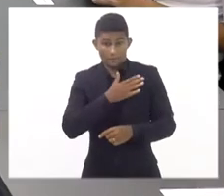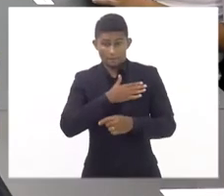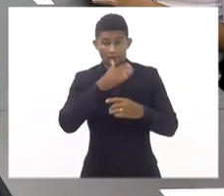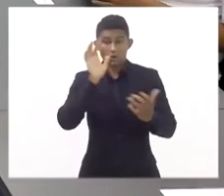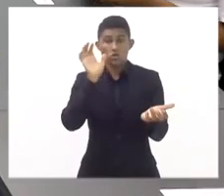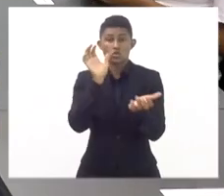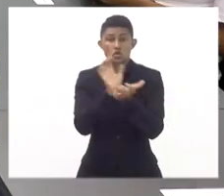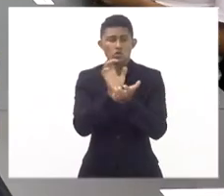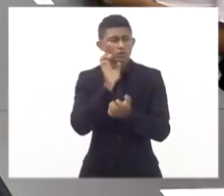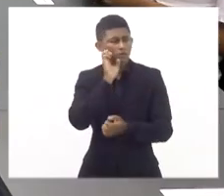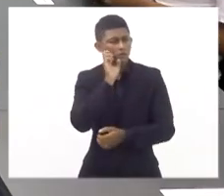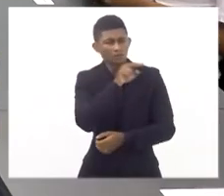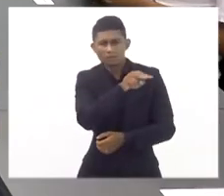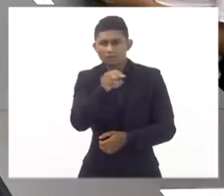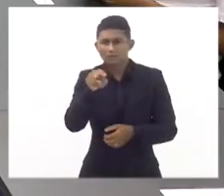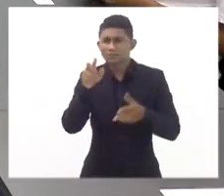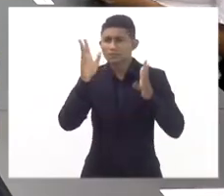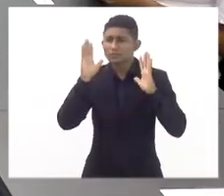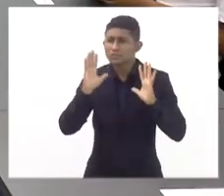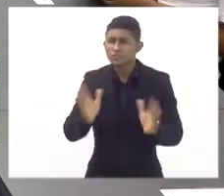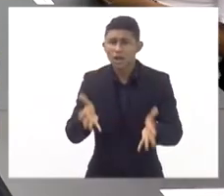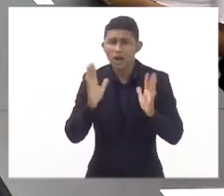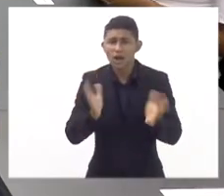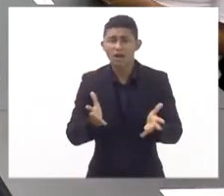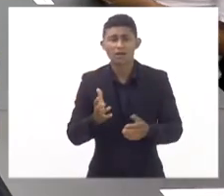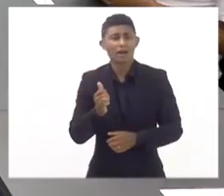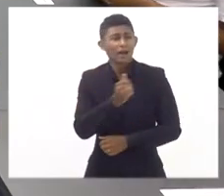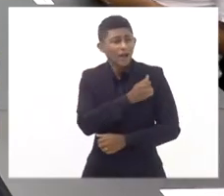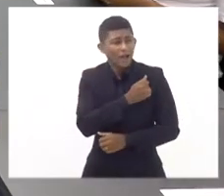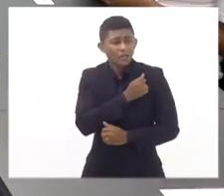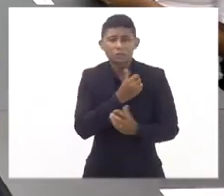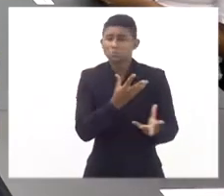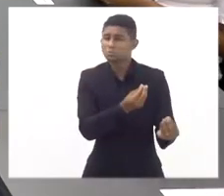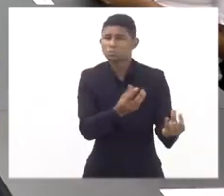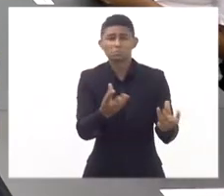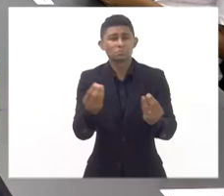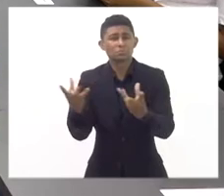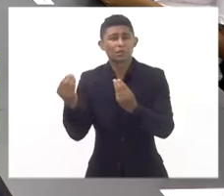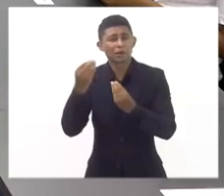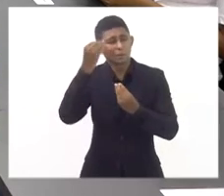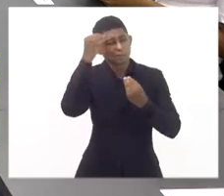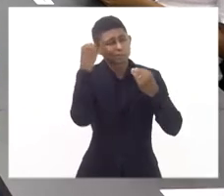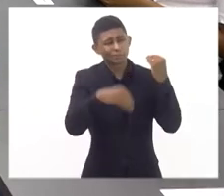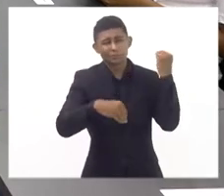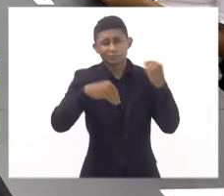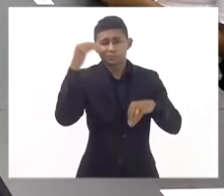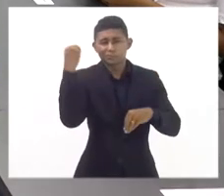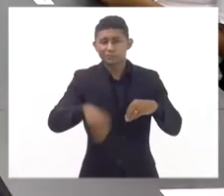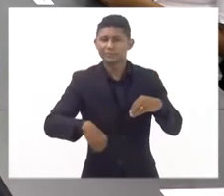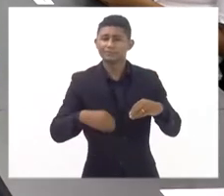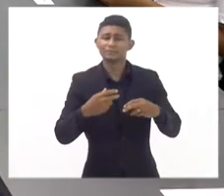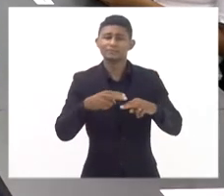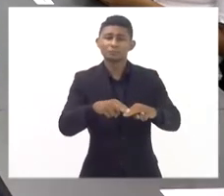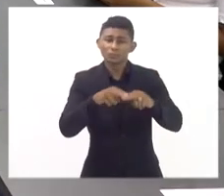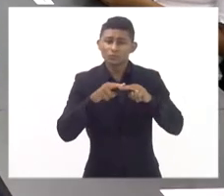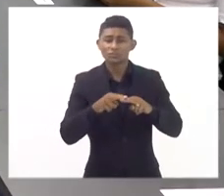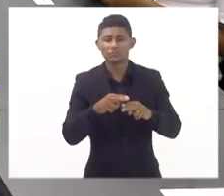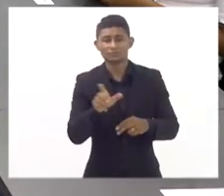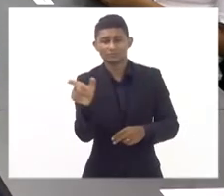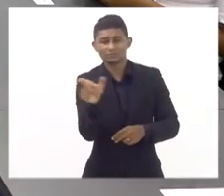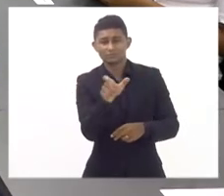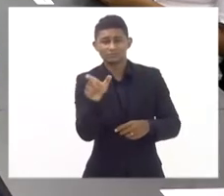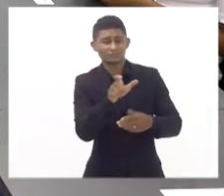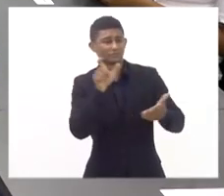verificar vários casos de evasão por conta desse motivo, né? Não há